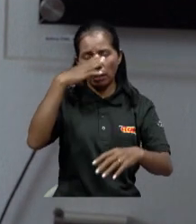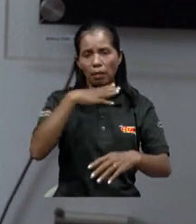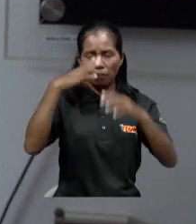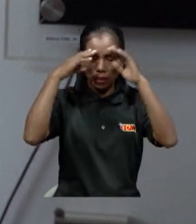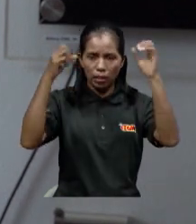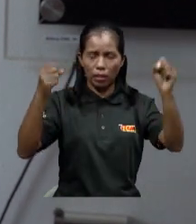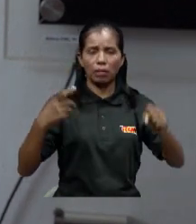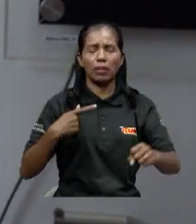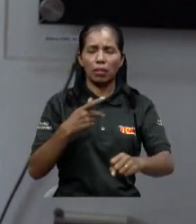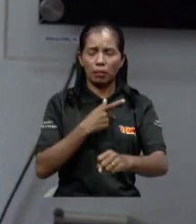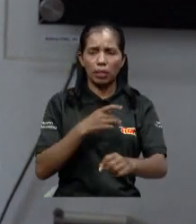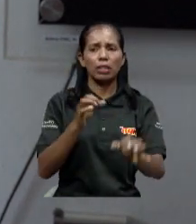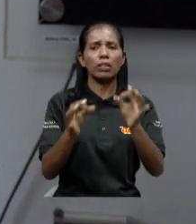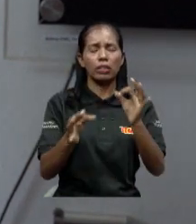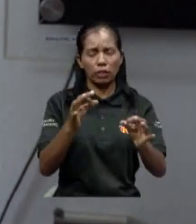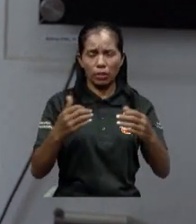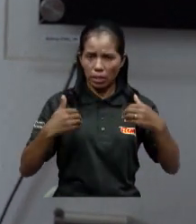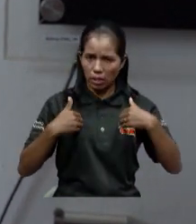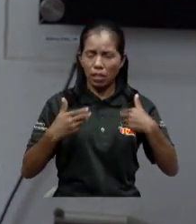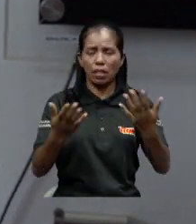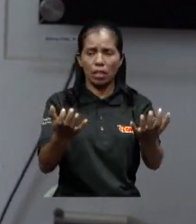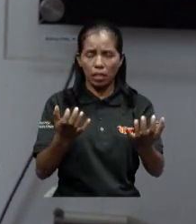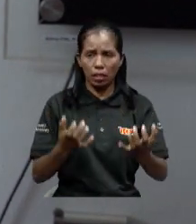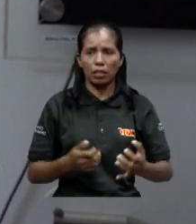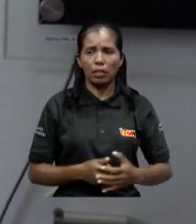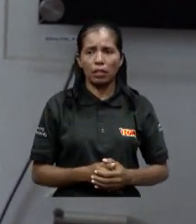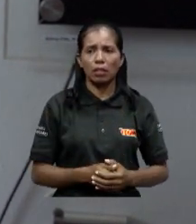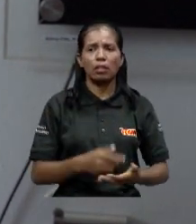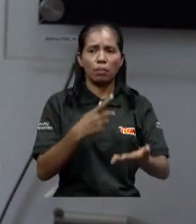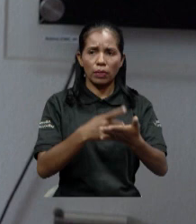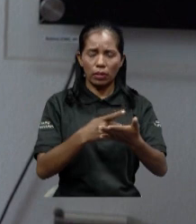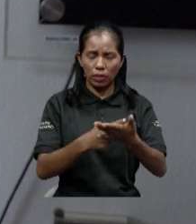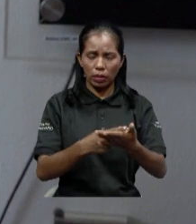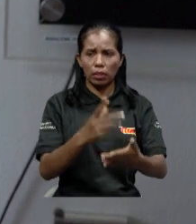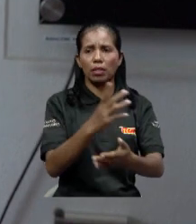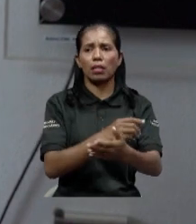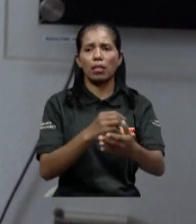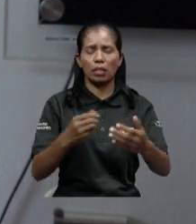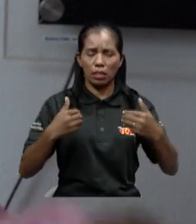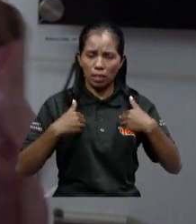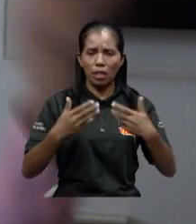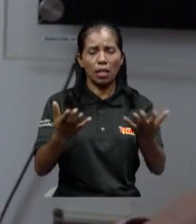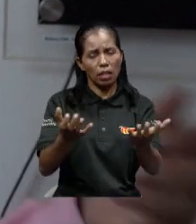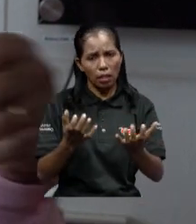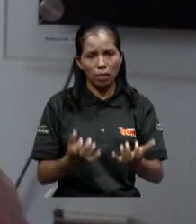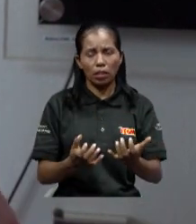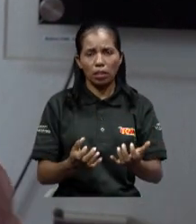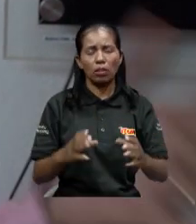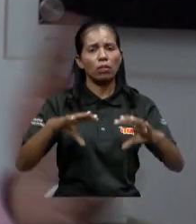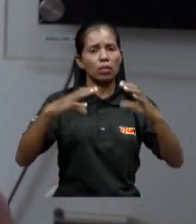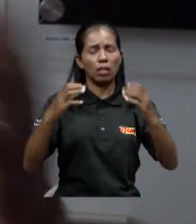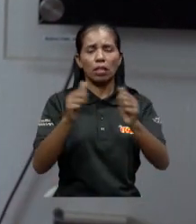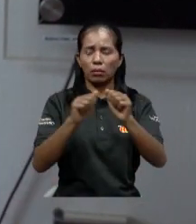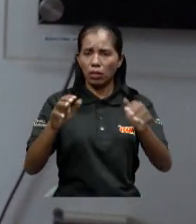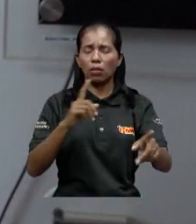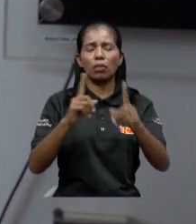ma tam. Se e inițiativa Roma. Proiectul de rezoluție ca să e inițiativa Roma. Consiliul administrației ve